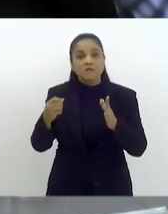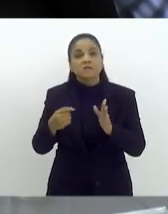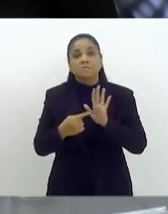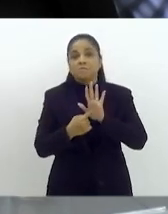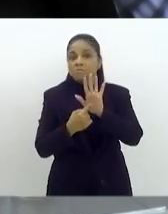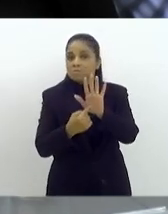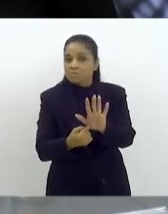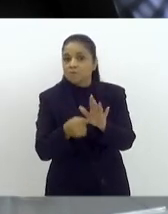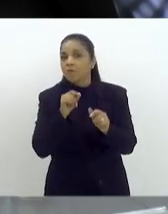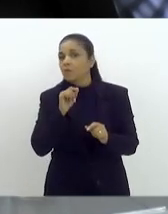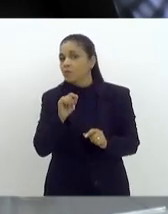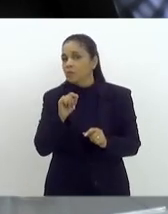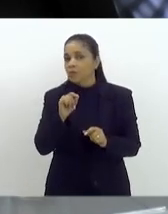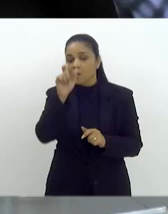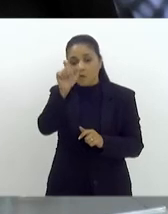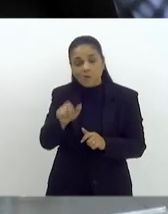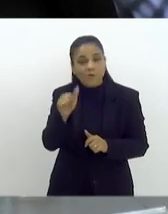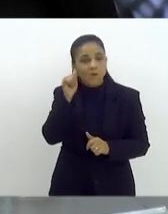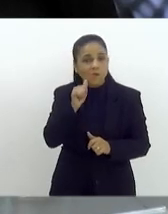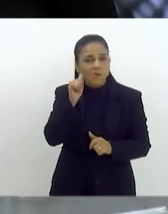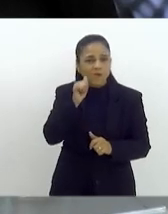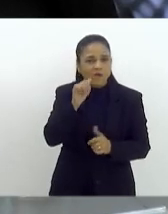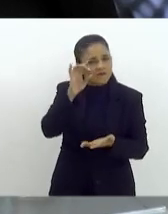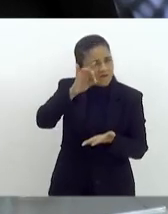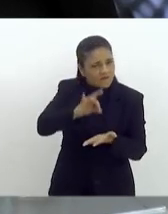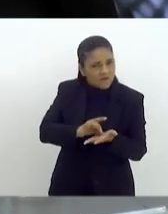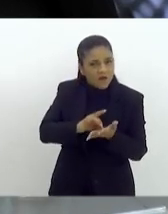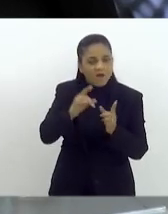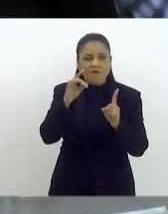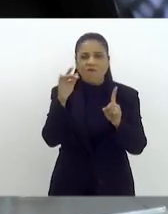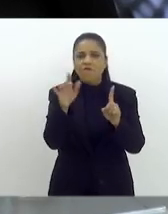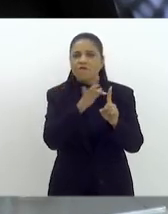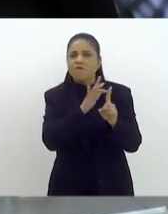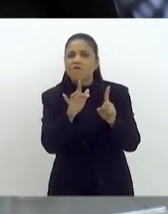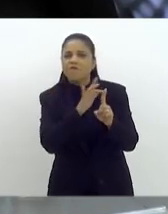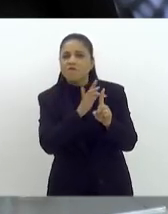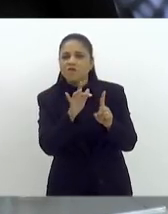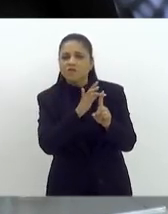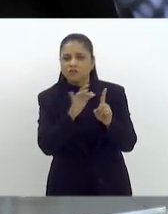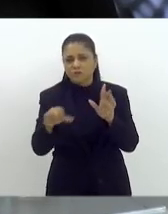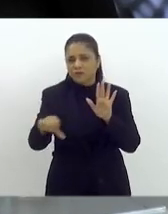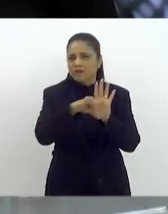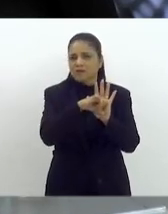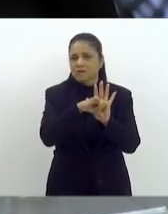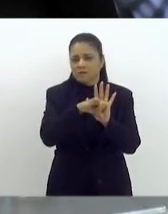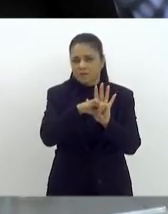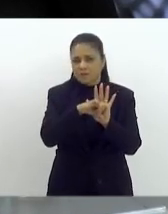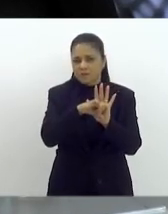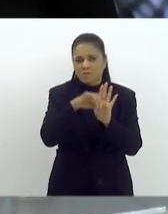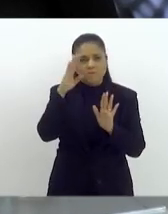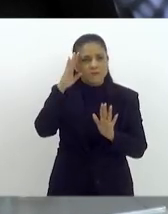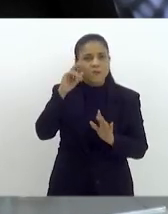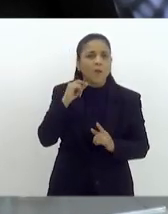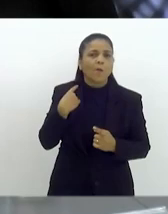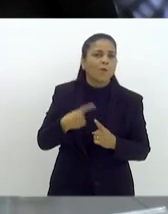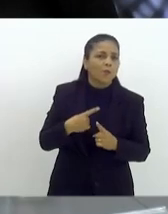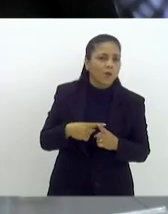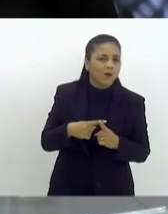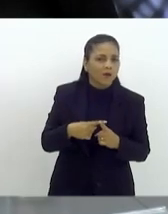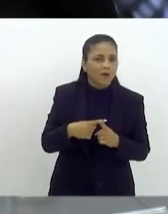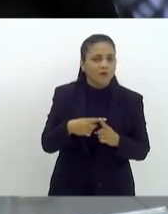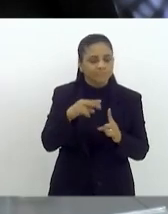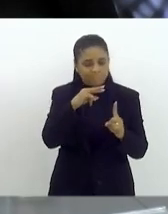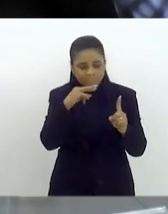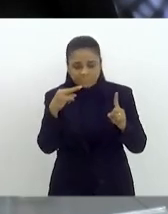que porque a mulher de fato venha ser a principal vítima desses delitos né então a gente não pode perder de vista uma